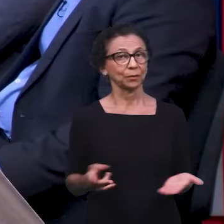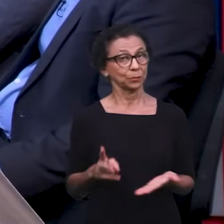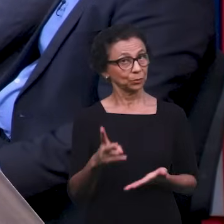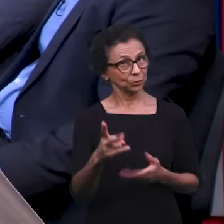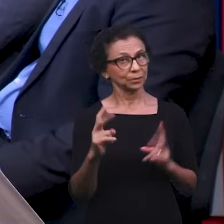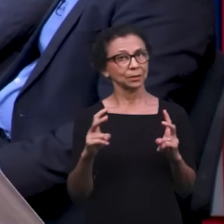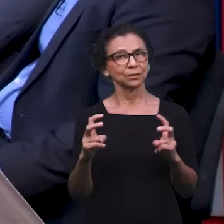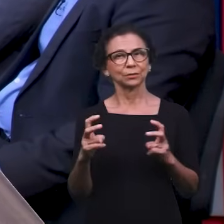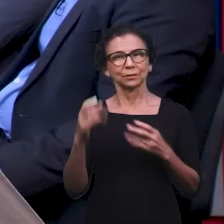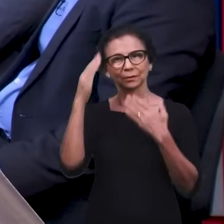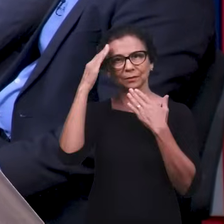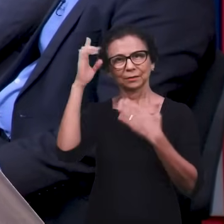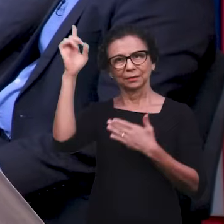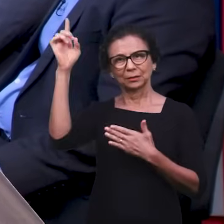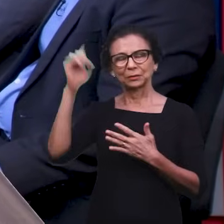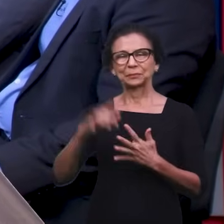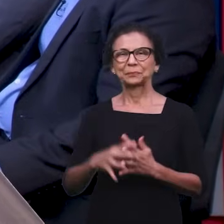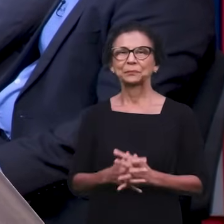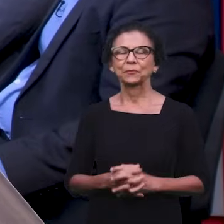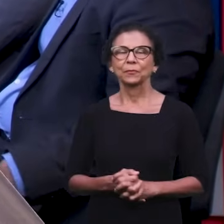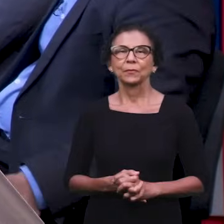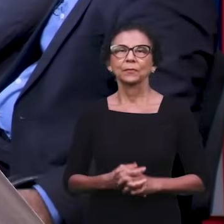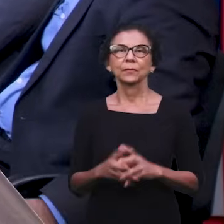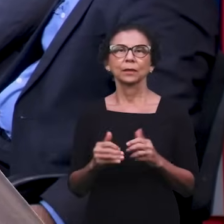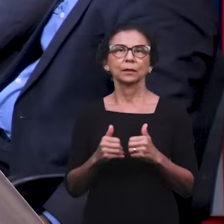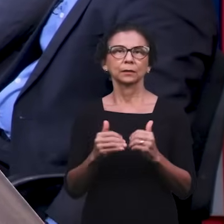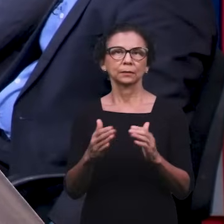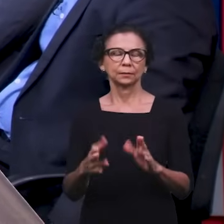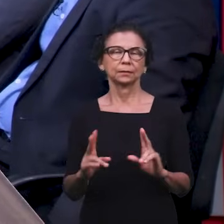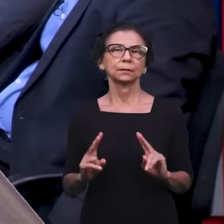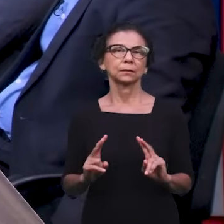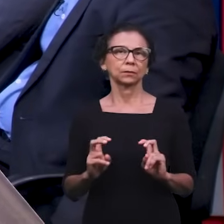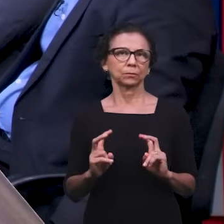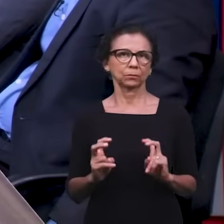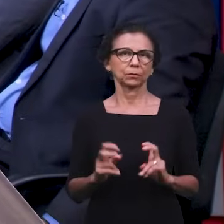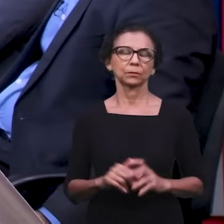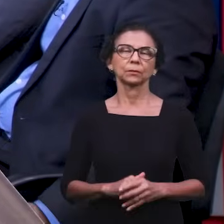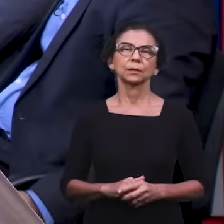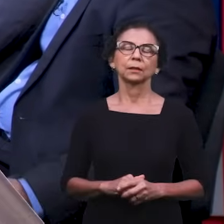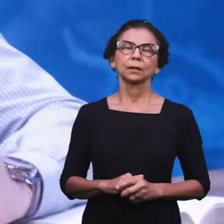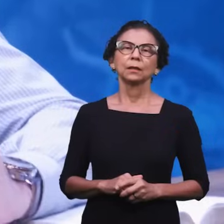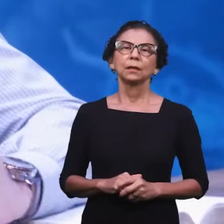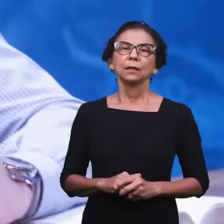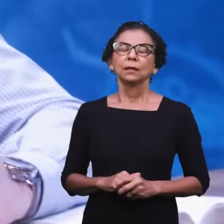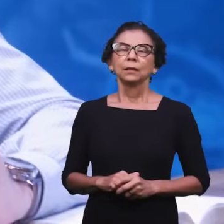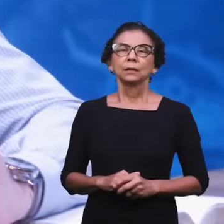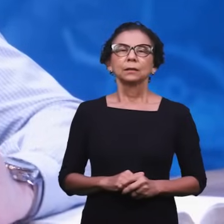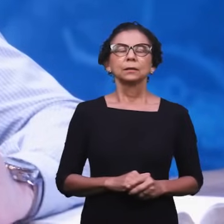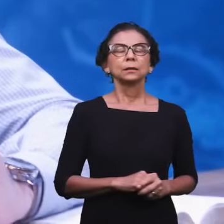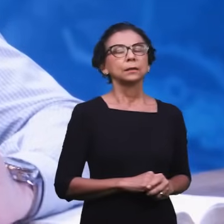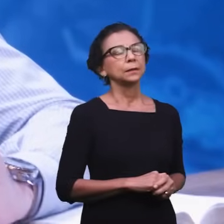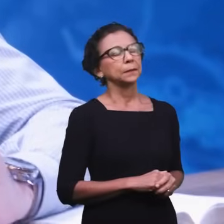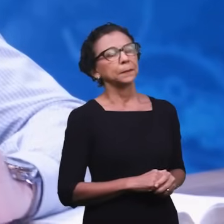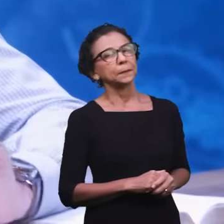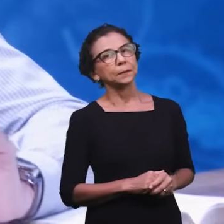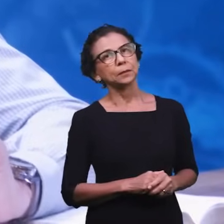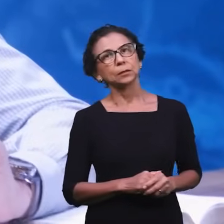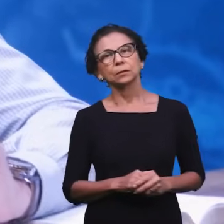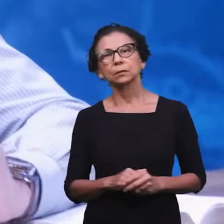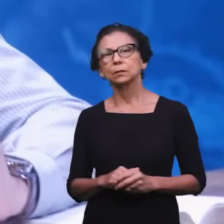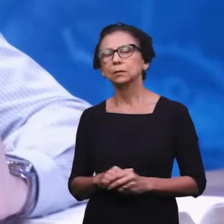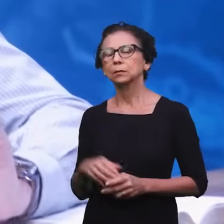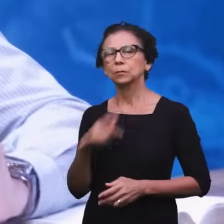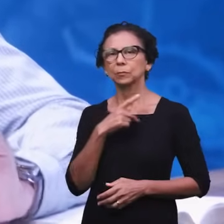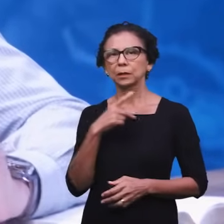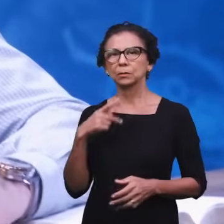Maravilha, glória a Jesus. Bom, eu queria introduzir, pastor, esse assunto fazendo uma pergunta que se refere